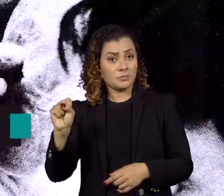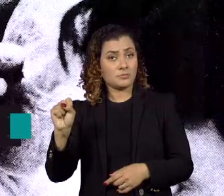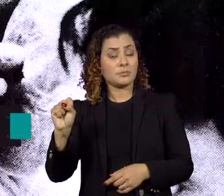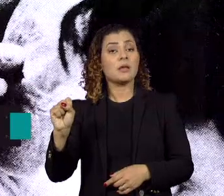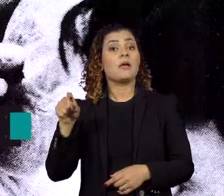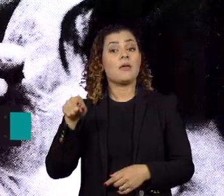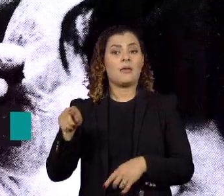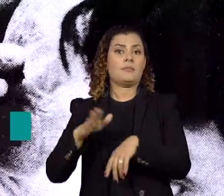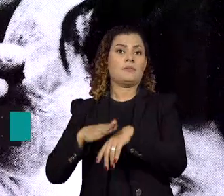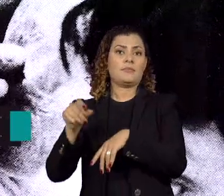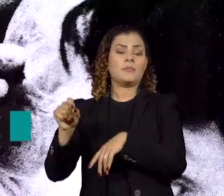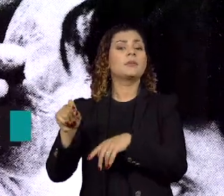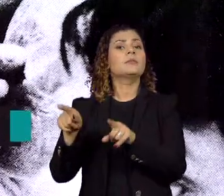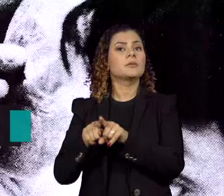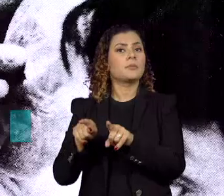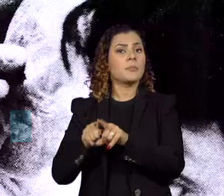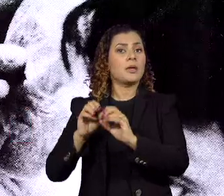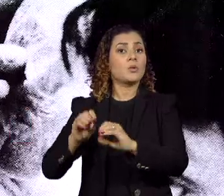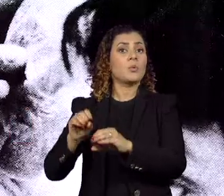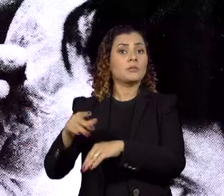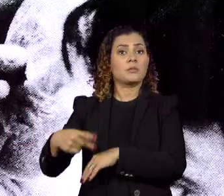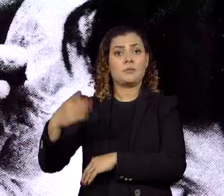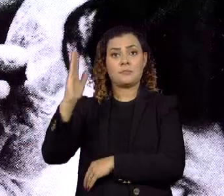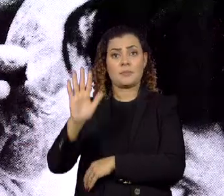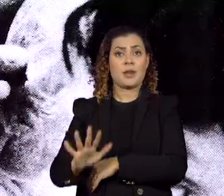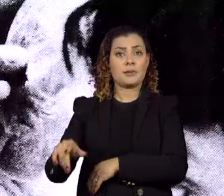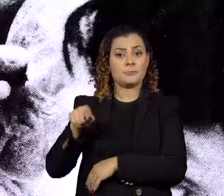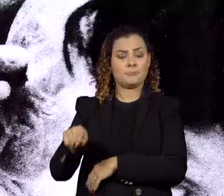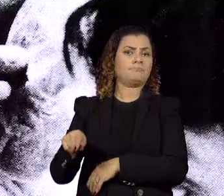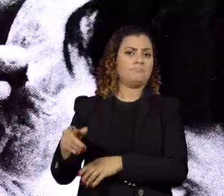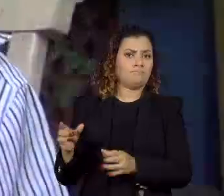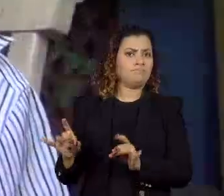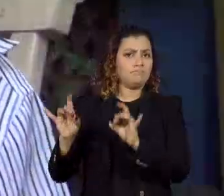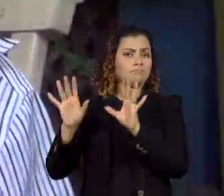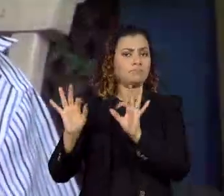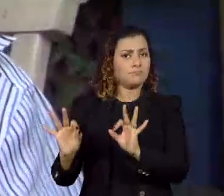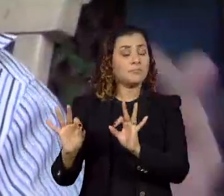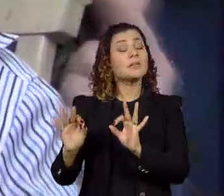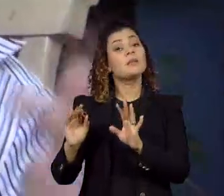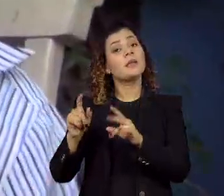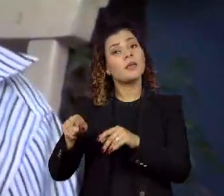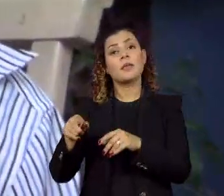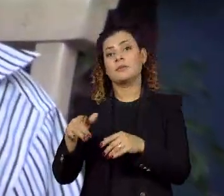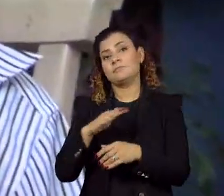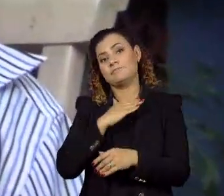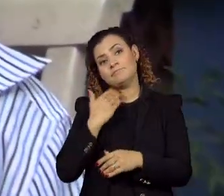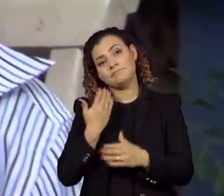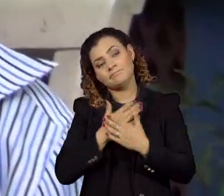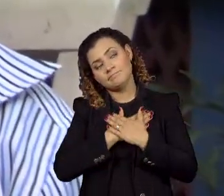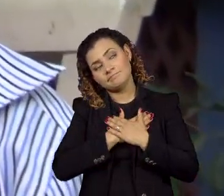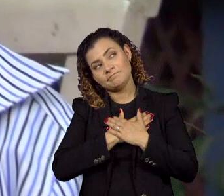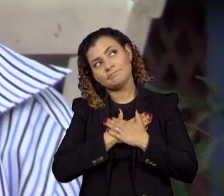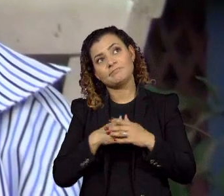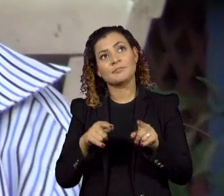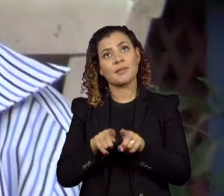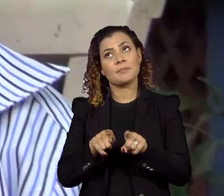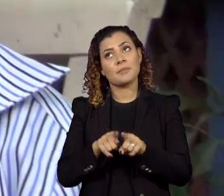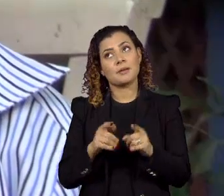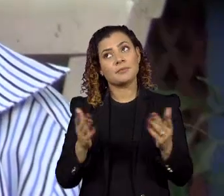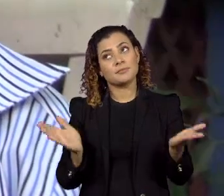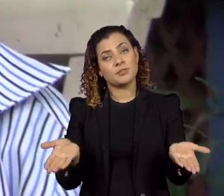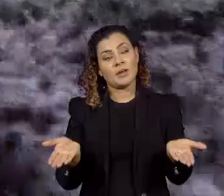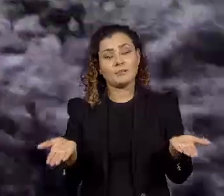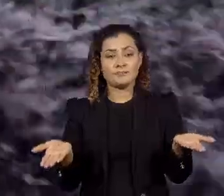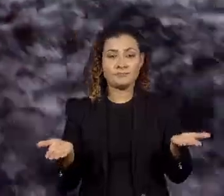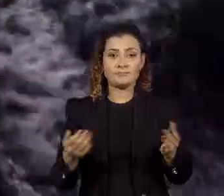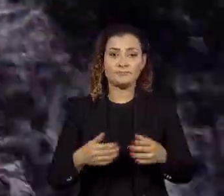que ele deflagrou a arte e educação no Brasil praticamente. E já não está mais, já está em outros parâmetros.